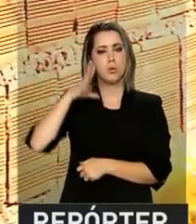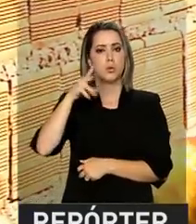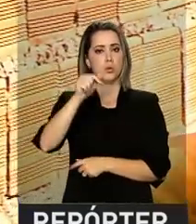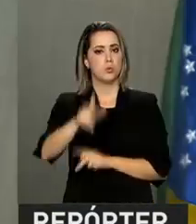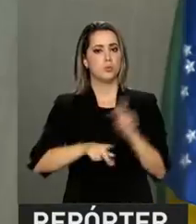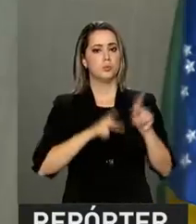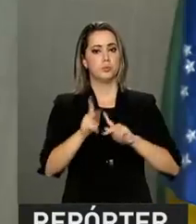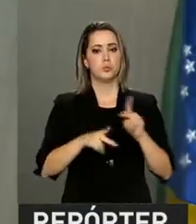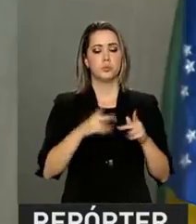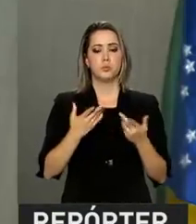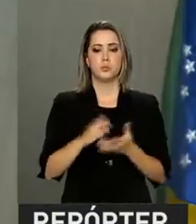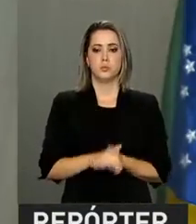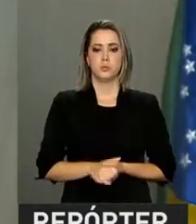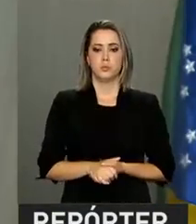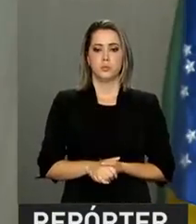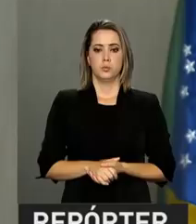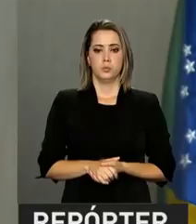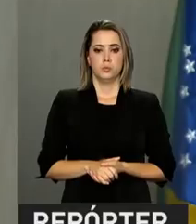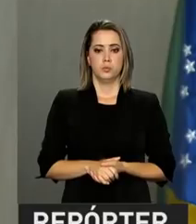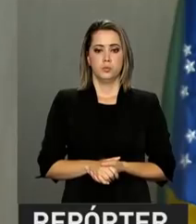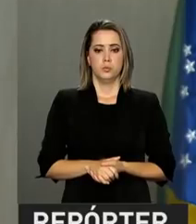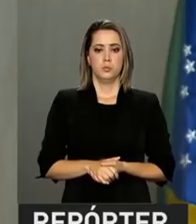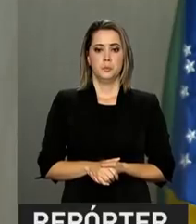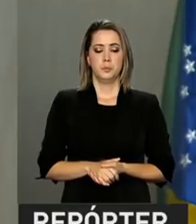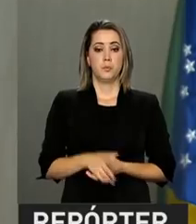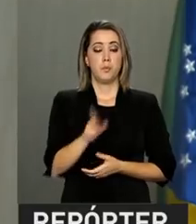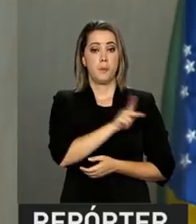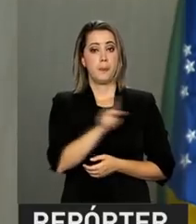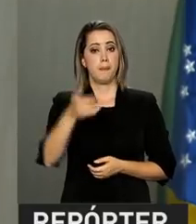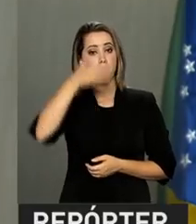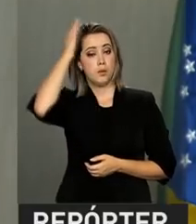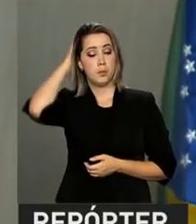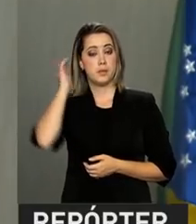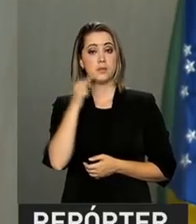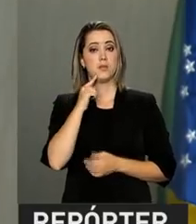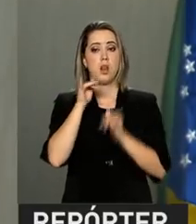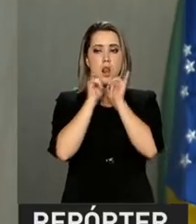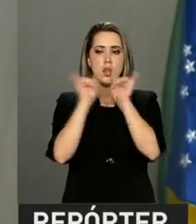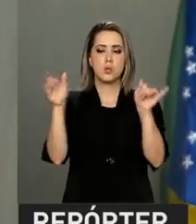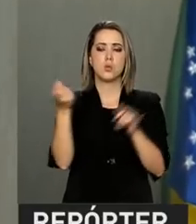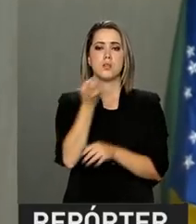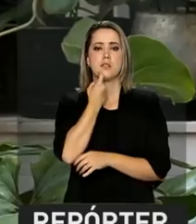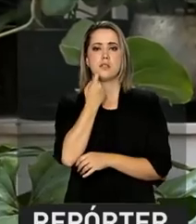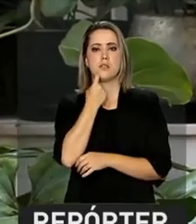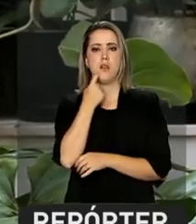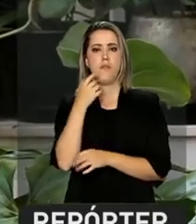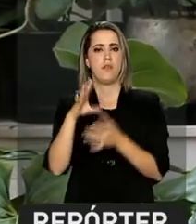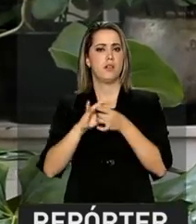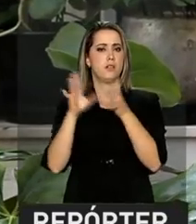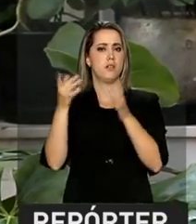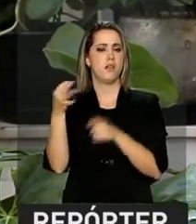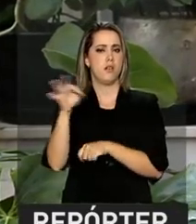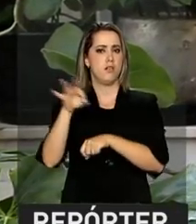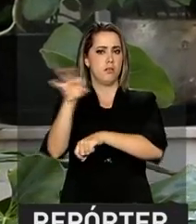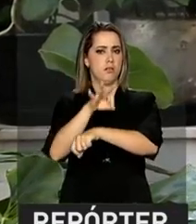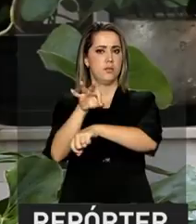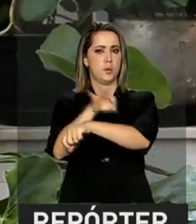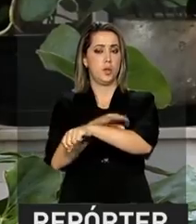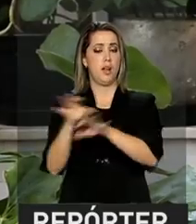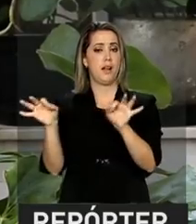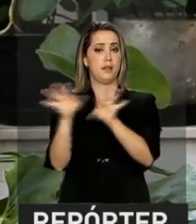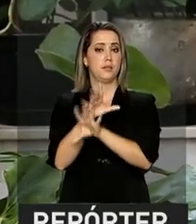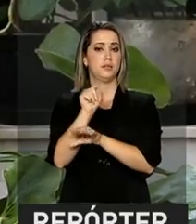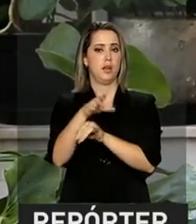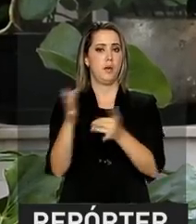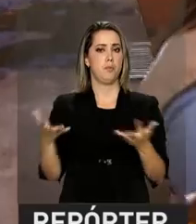em geral. O presidente Temer lançou a Sexta-feira Sem Mosquito pessoalmente. Cada ministro foi para um estado. A epidemia foi combatida